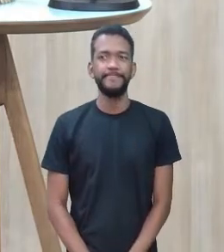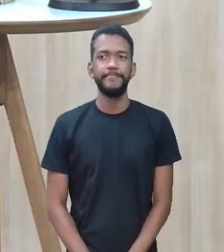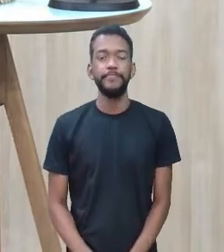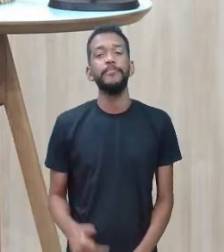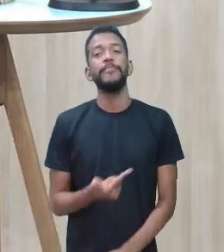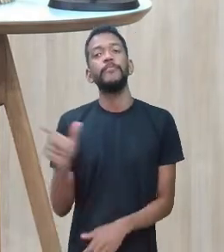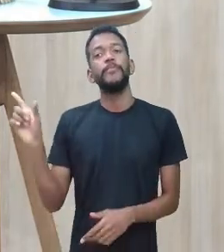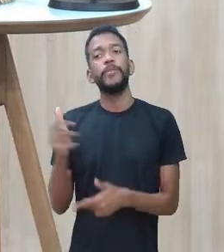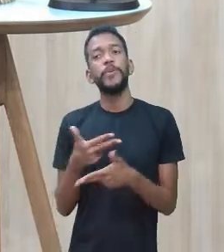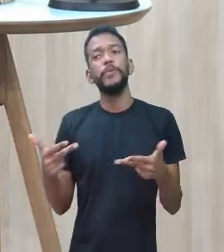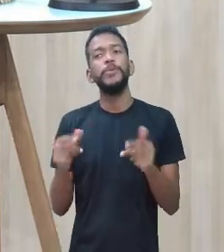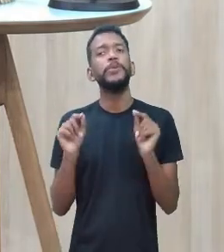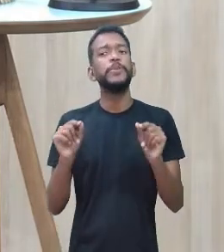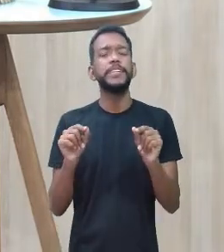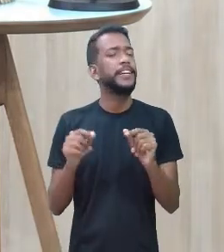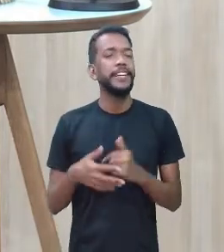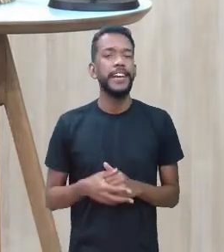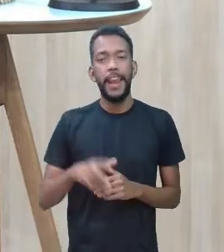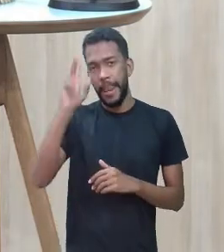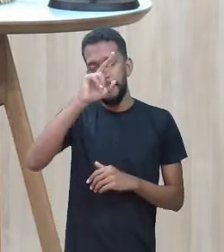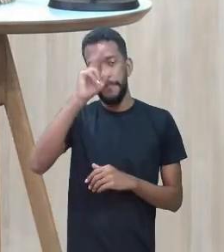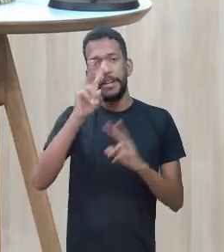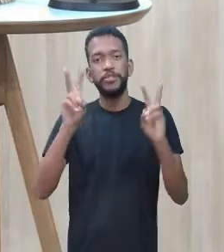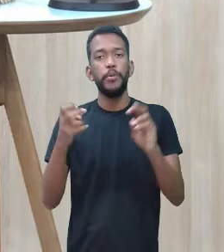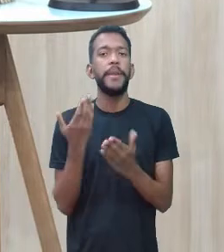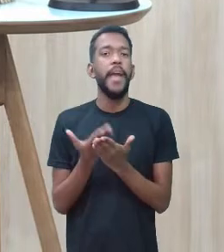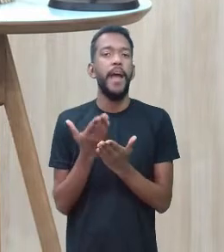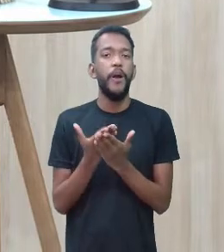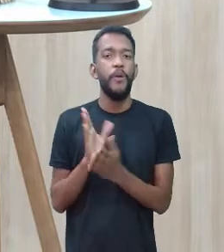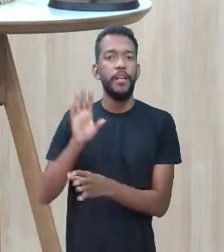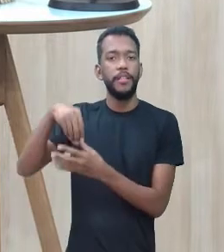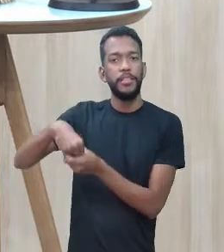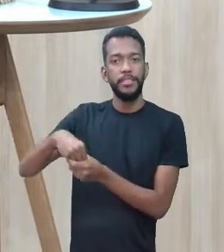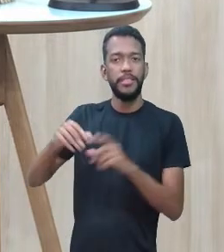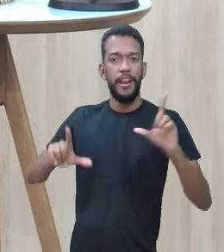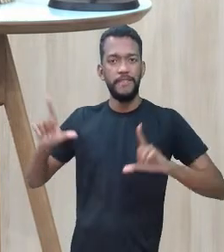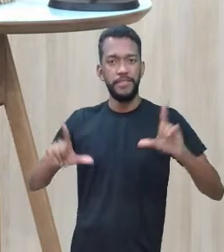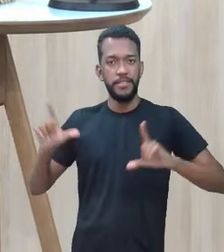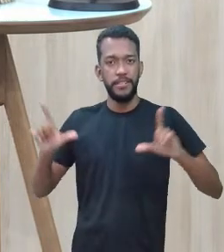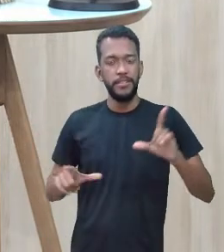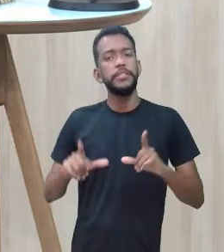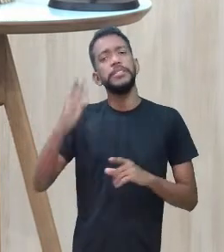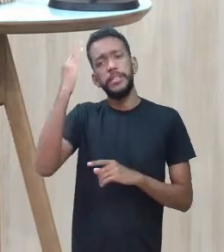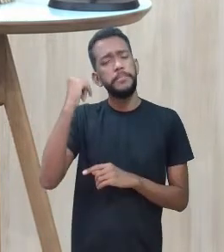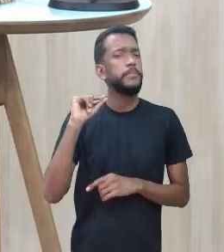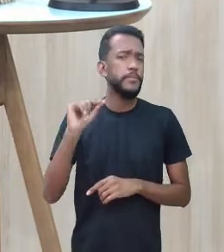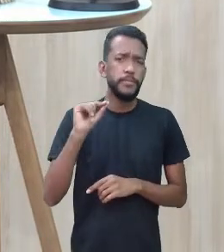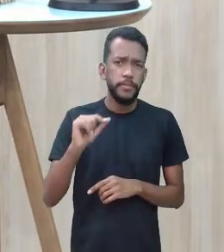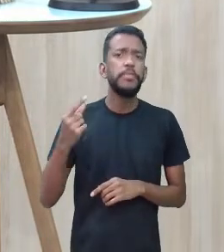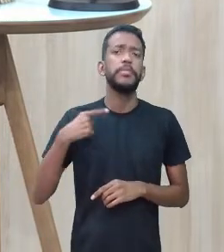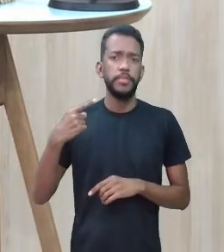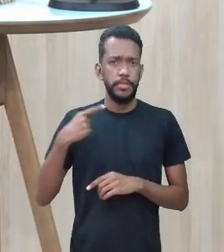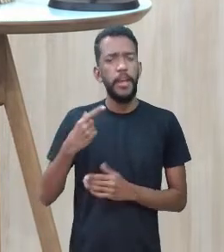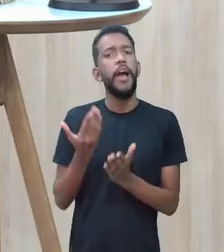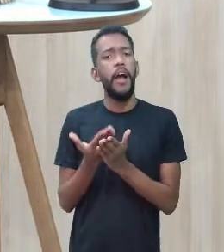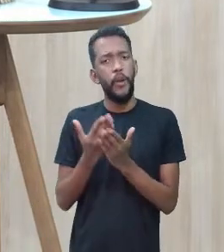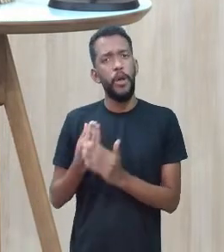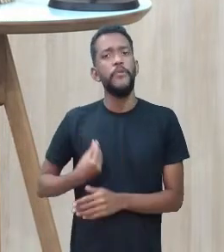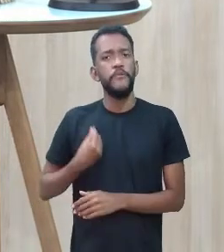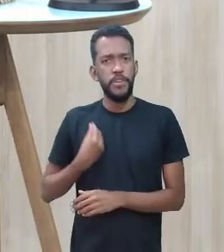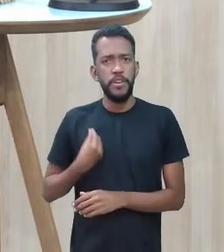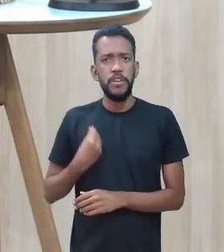gente lembrar dessa questão dessa aula, a aula na TV. Mesmo sabendo que neste momento estamos numa aula ao vivo. E